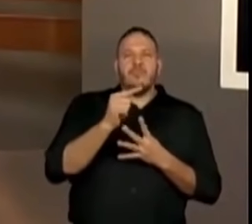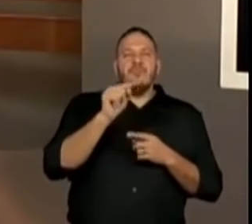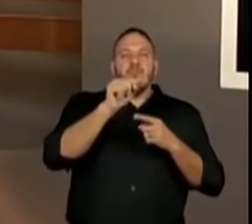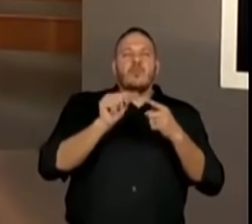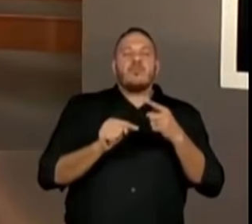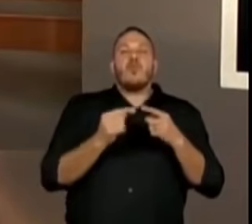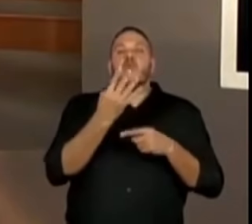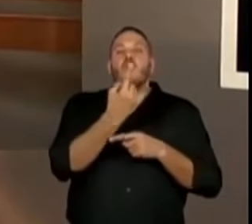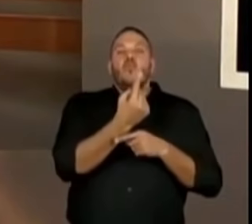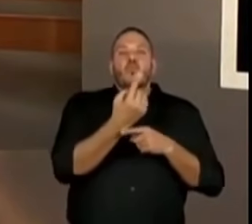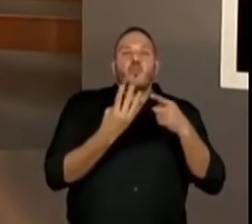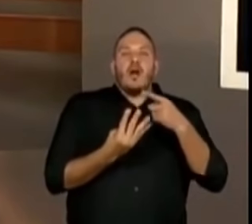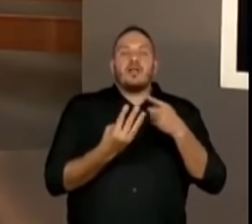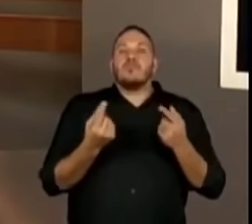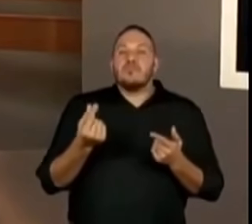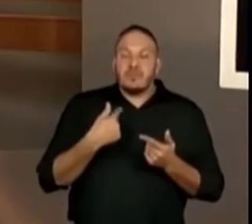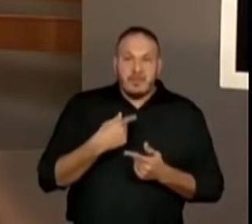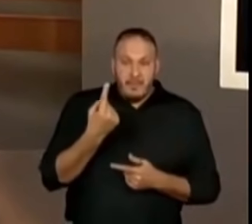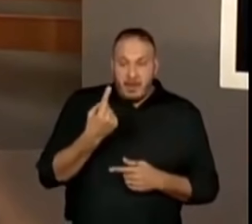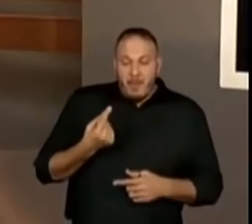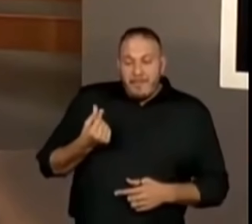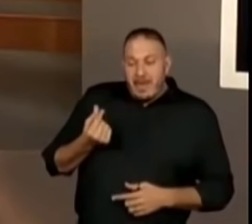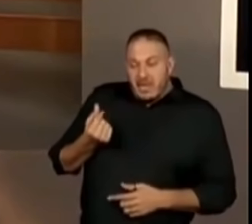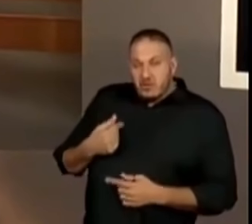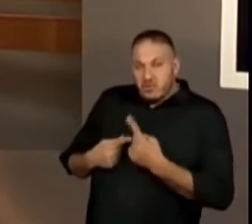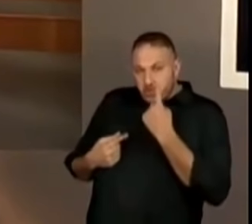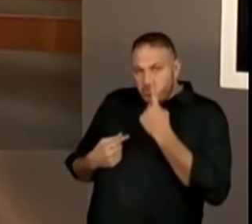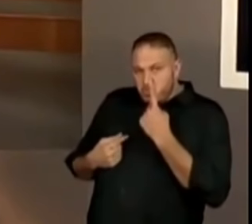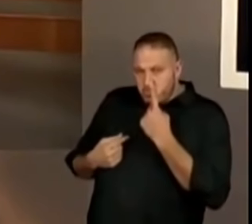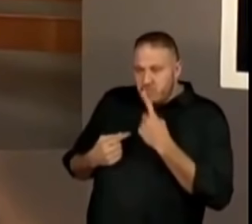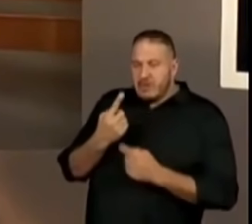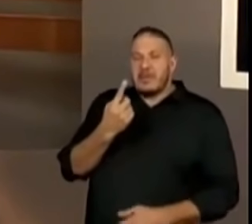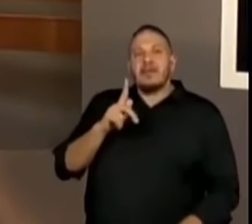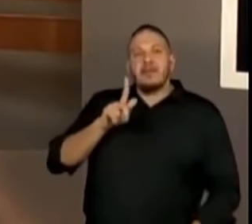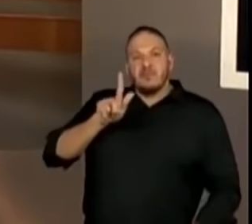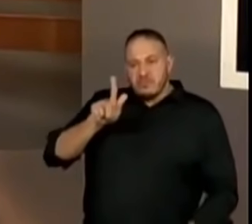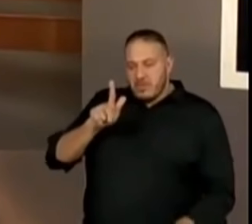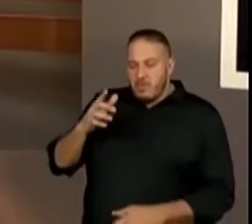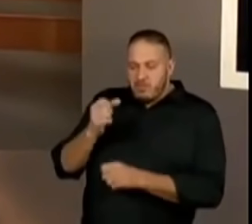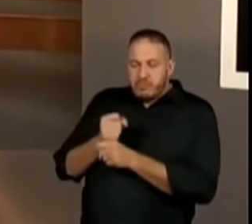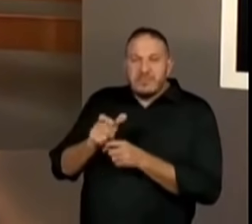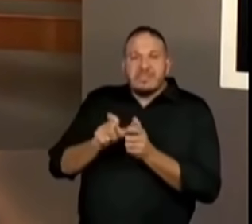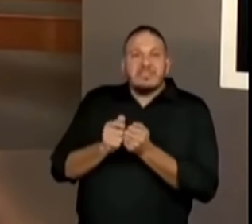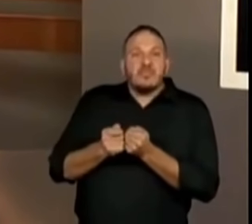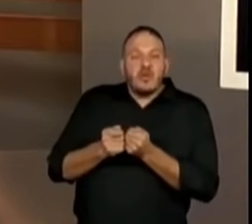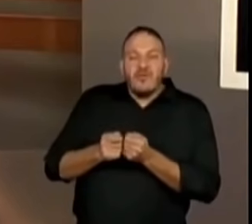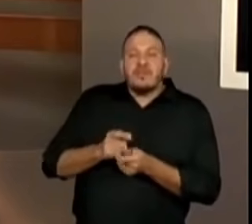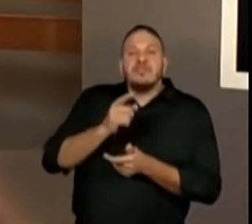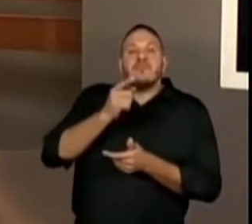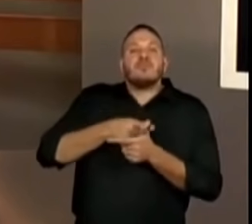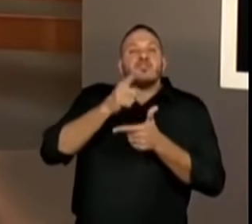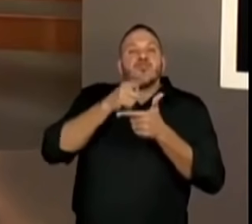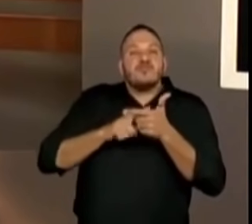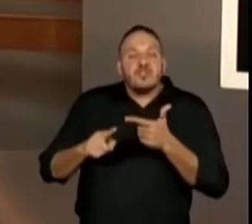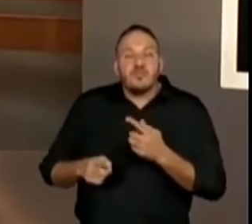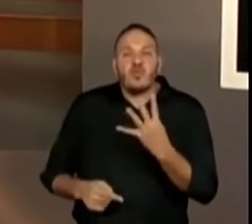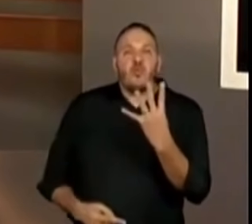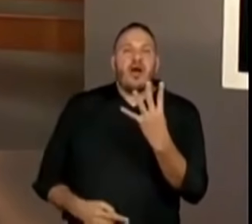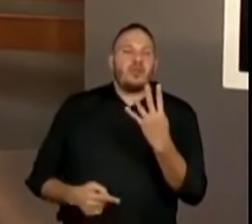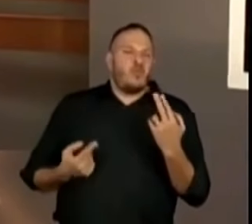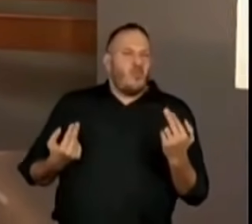4? Então, agora eu vou pegar o preço de um quilograma de nozes e dividir por 4, tá? Vou fazer o